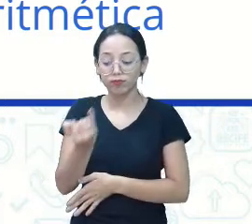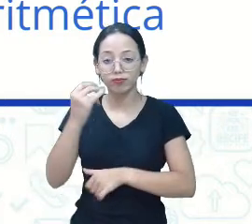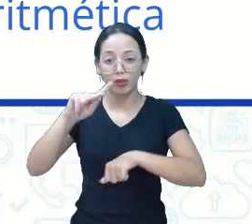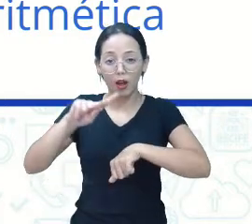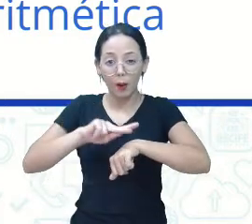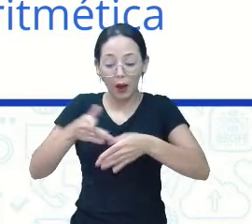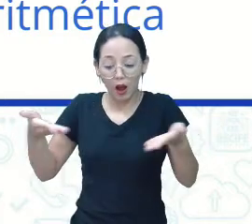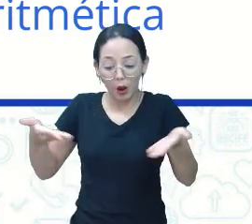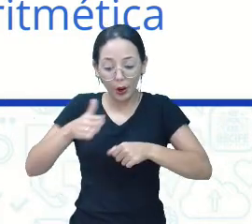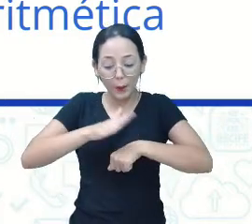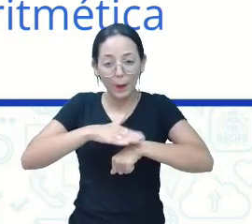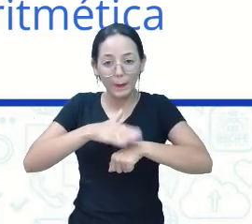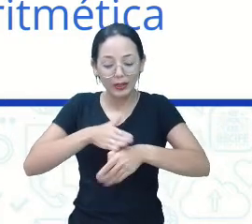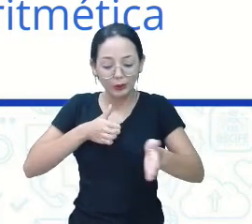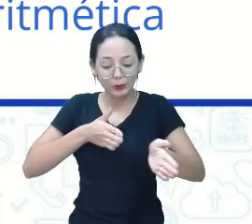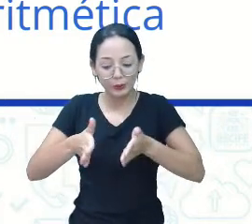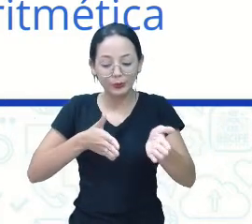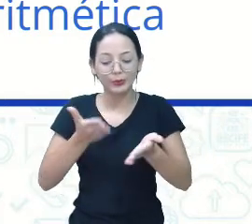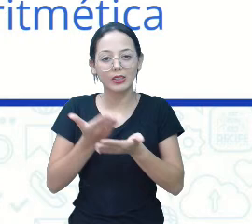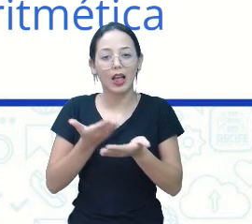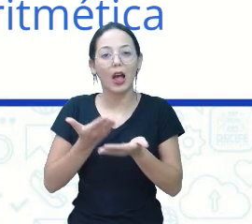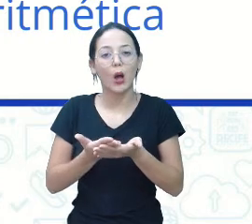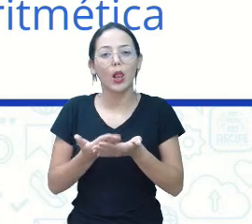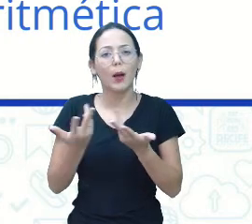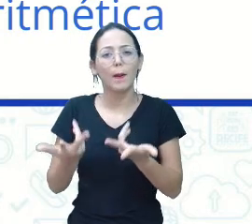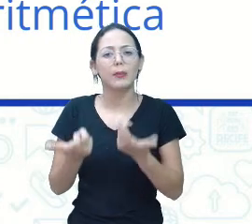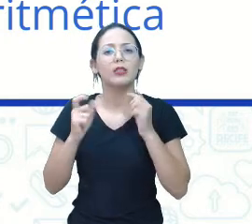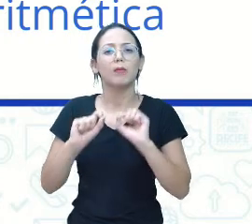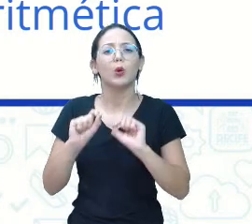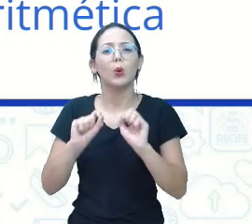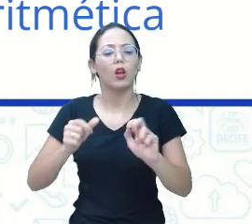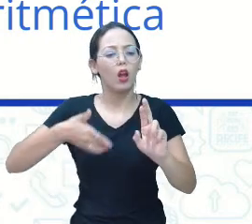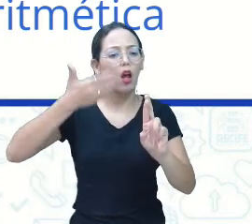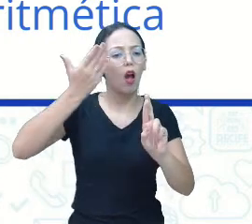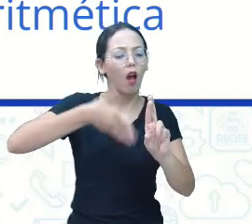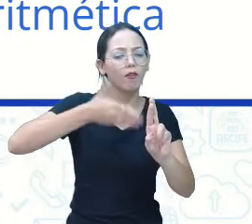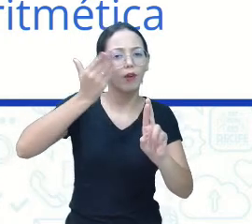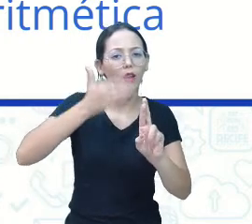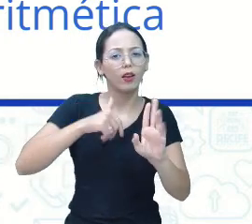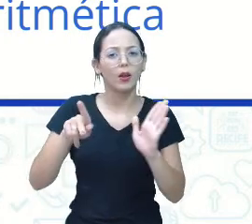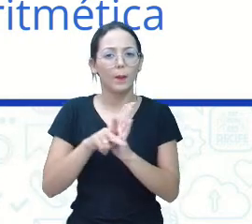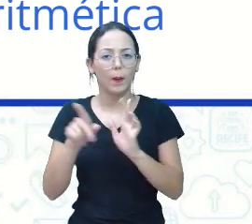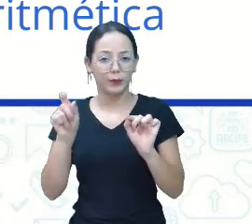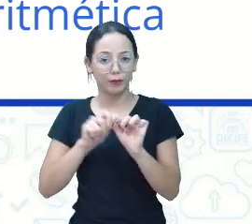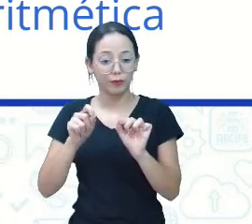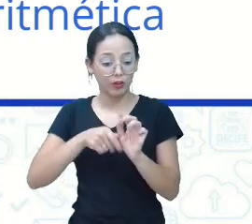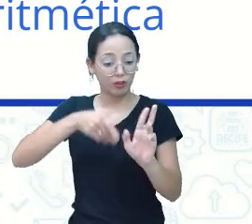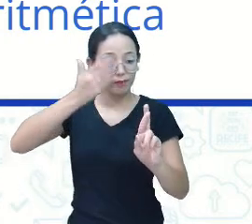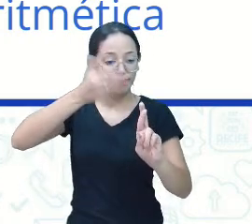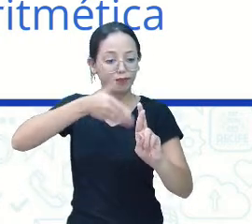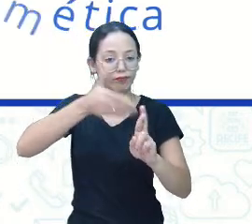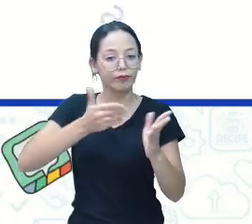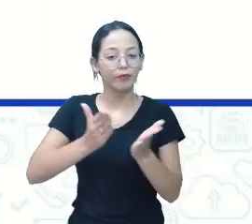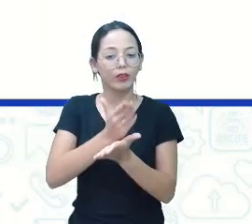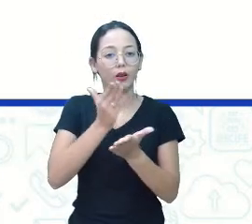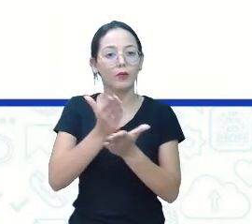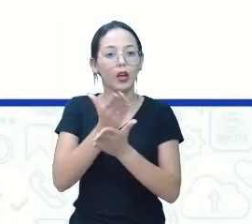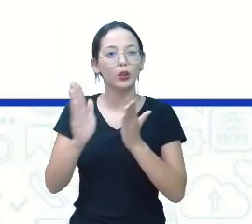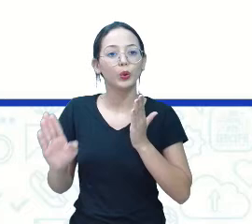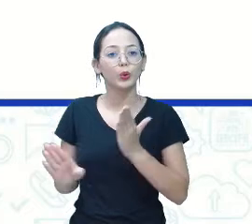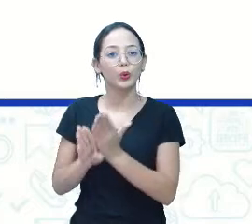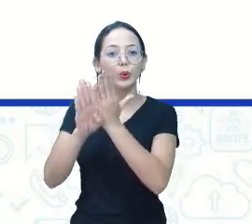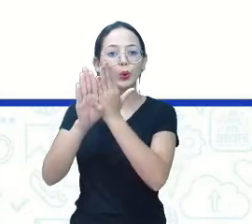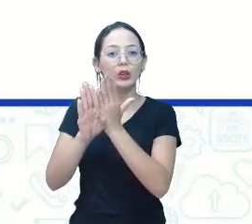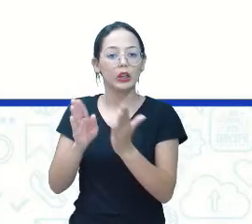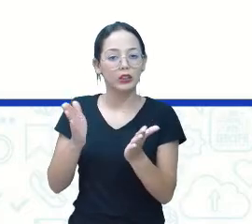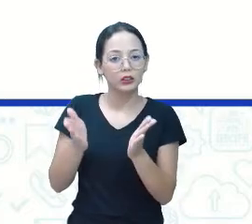essa aula, a gente vai notar muitas vezes que as referências feitas a esse livro, a gente encontra no nosso livro